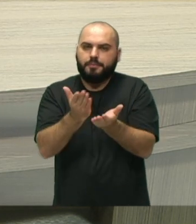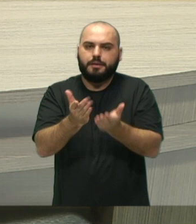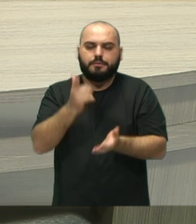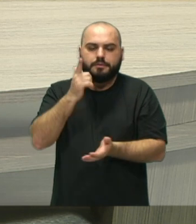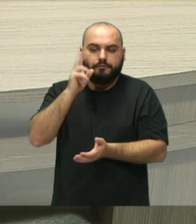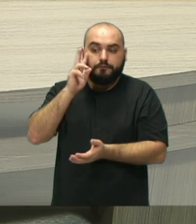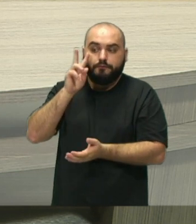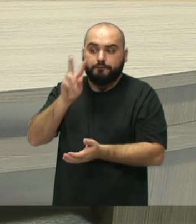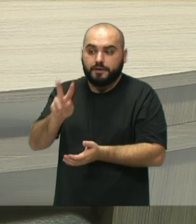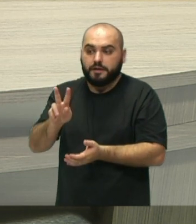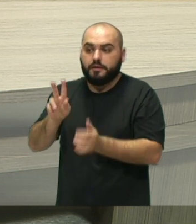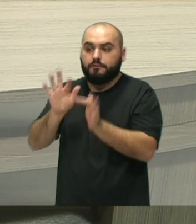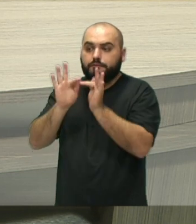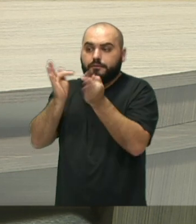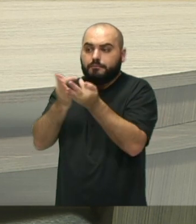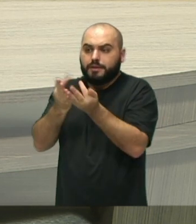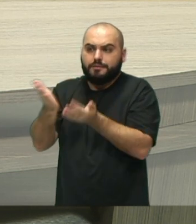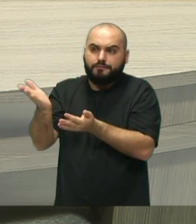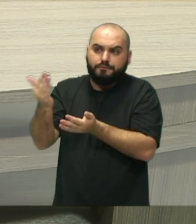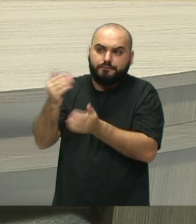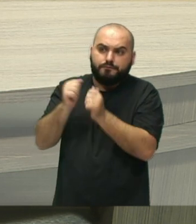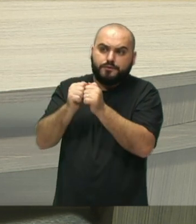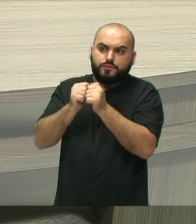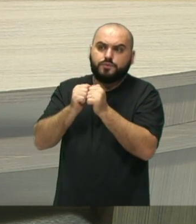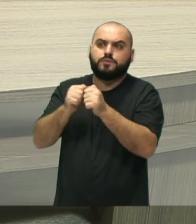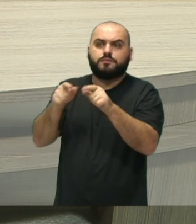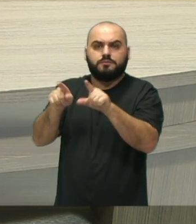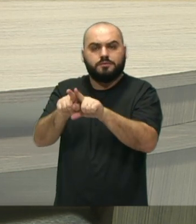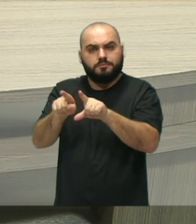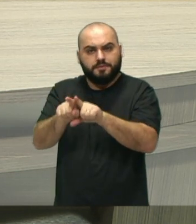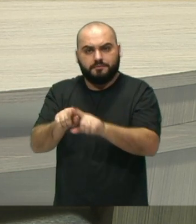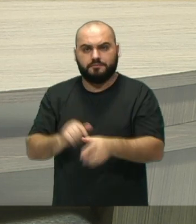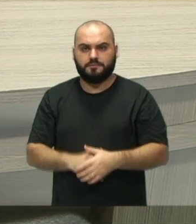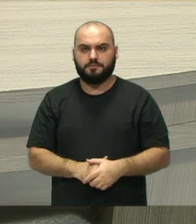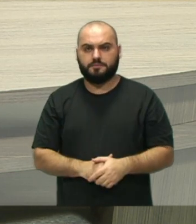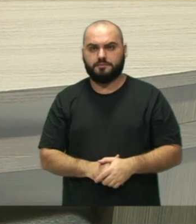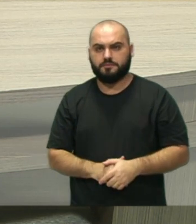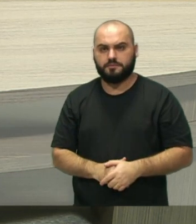tratar a família também, para esclarecer a família. Agora, nesse tempo de